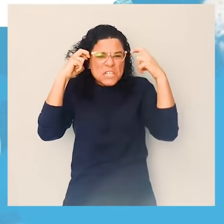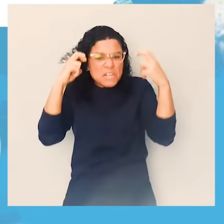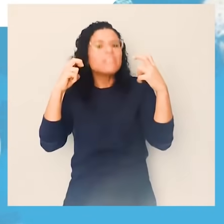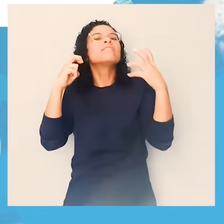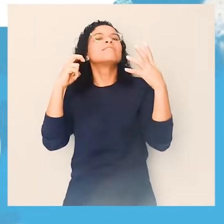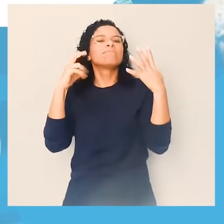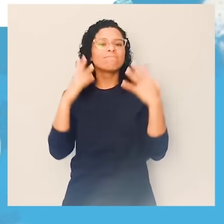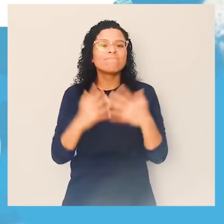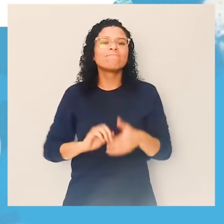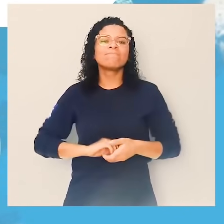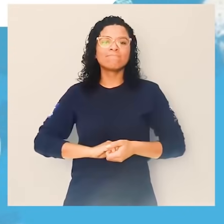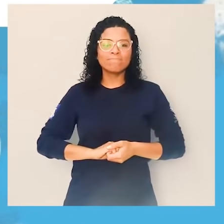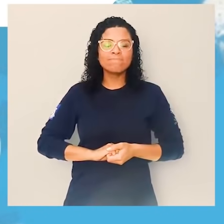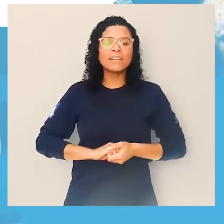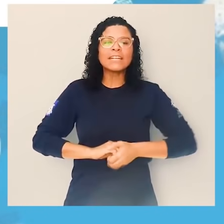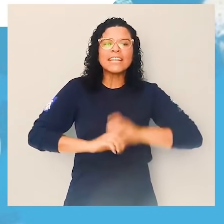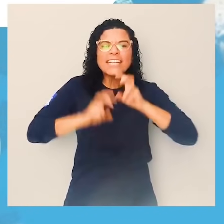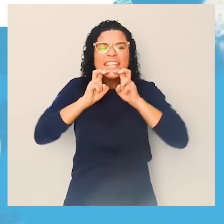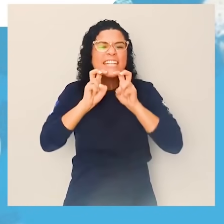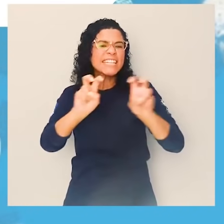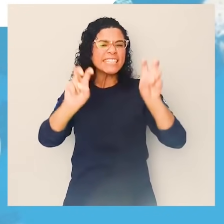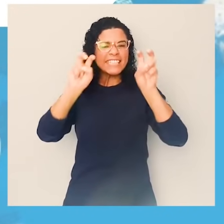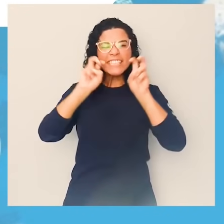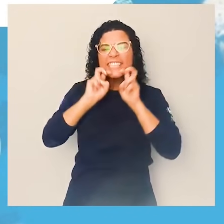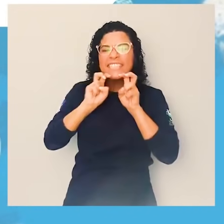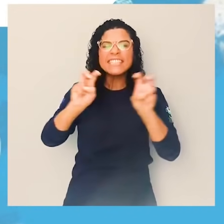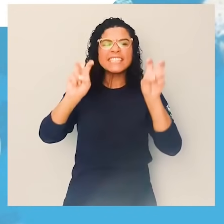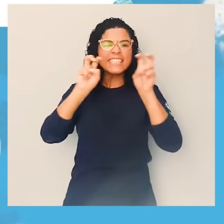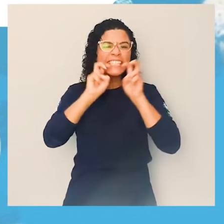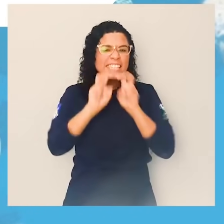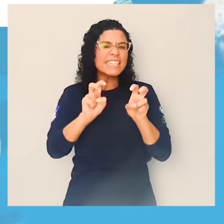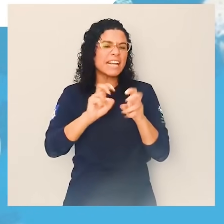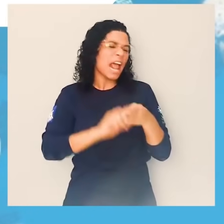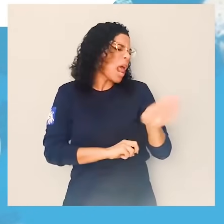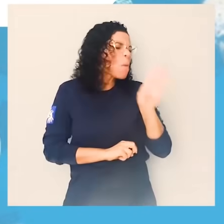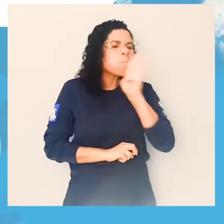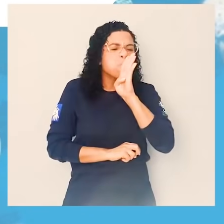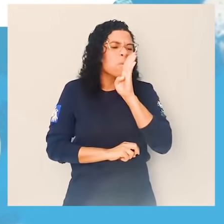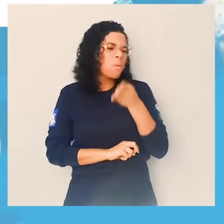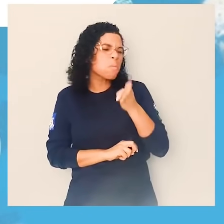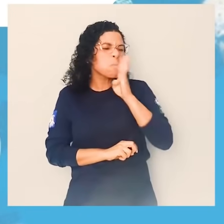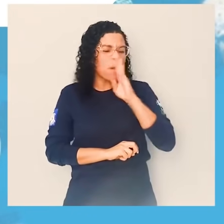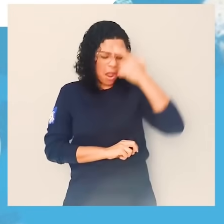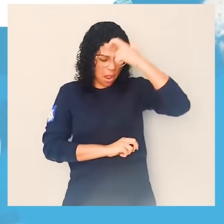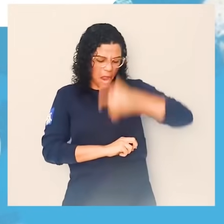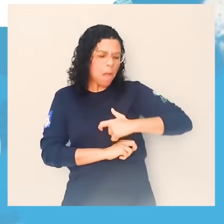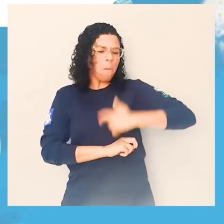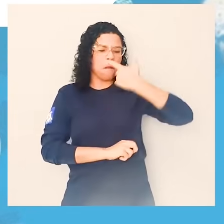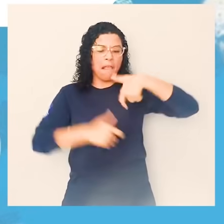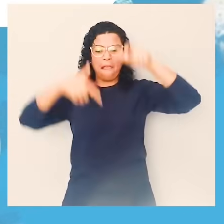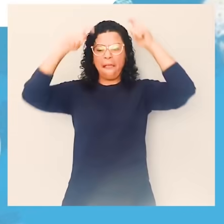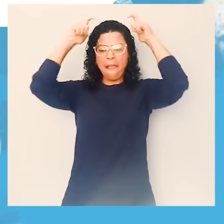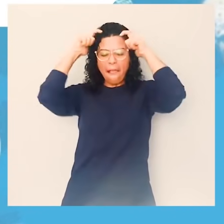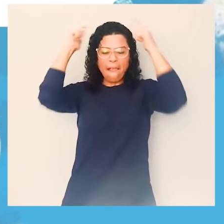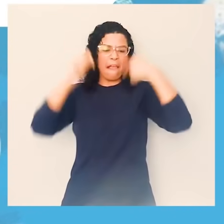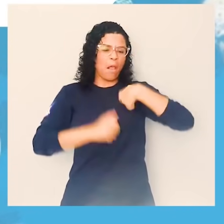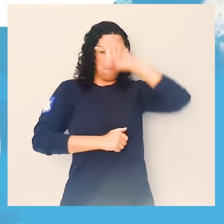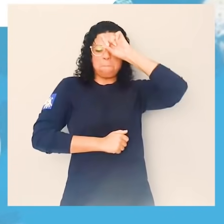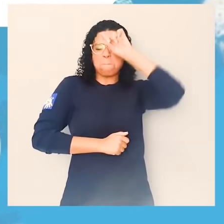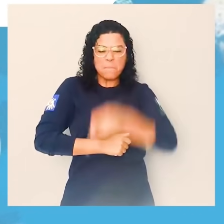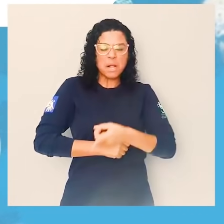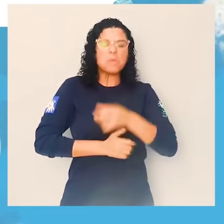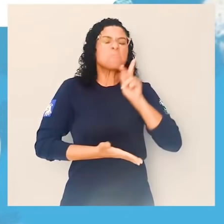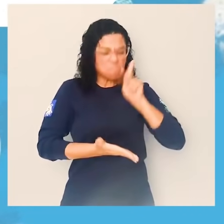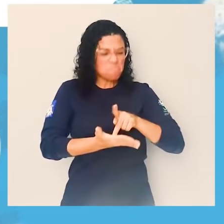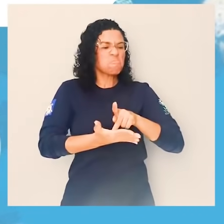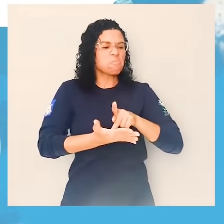raiva. Batia o pé no chão e gritava de maus modos: "Cala a boca! Eu é que sou o rei! Eu